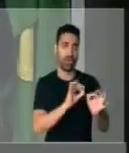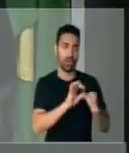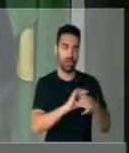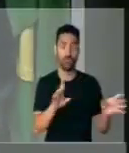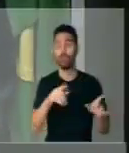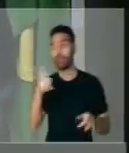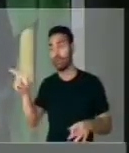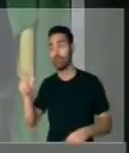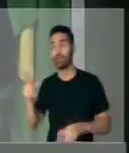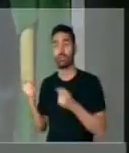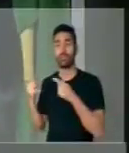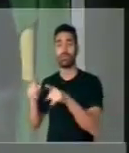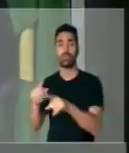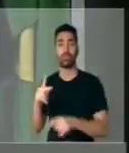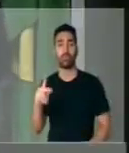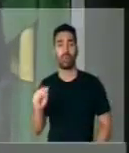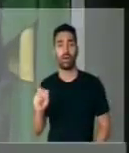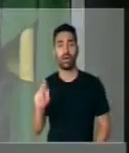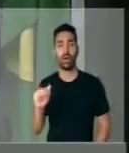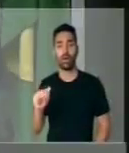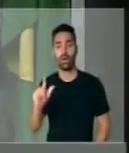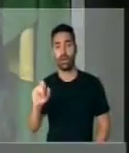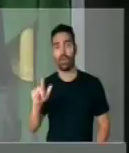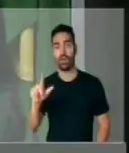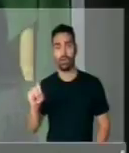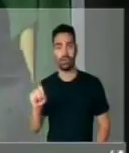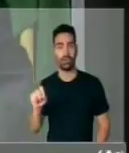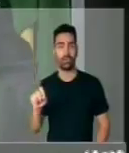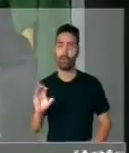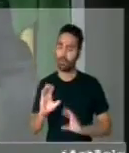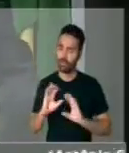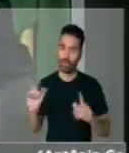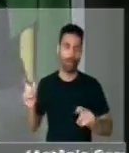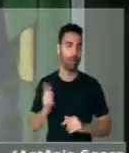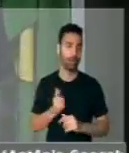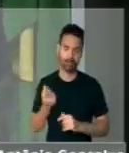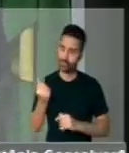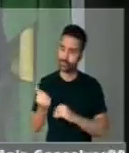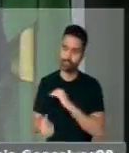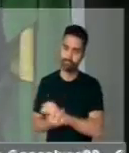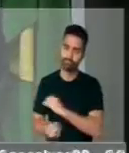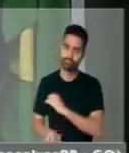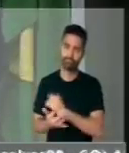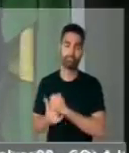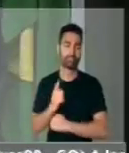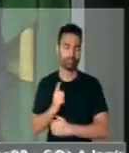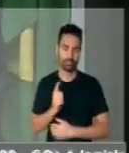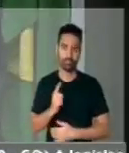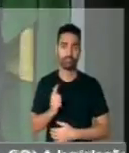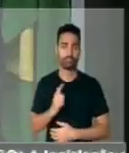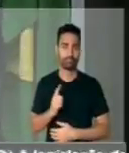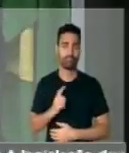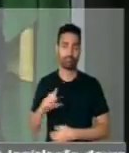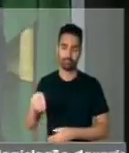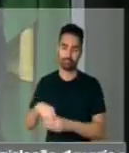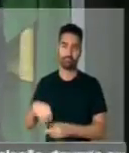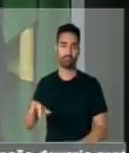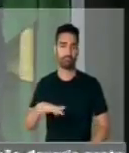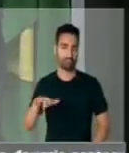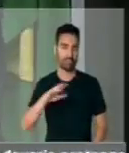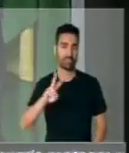né? Claro. Imagina se não vai ter caixa 2, 3 e 4, né, num meio